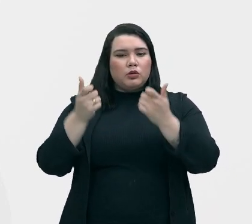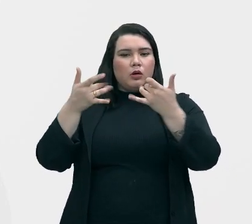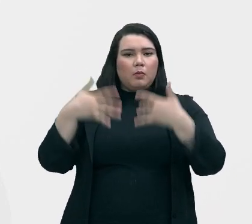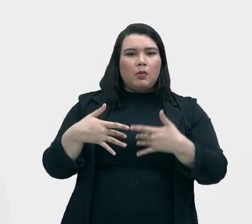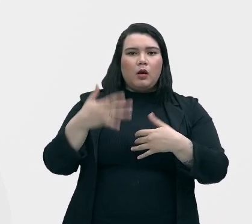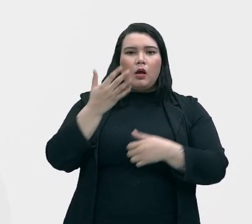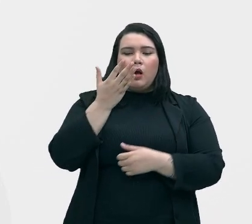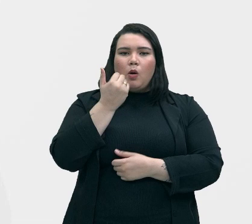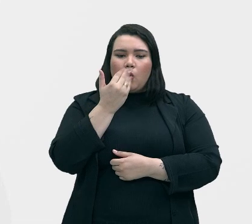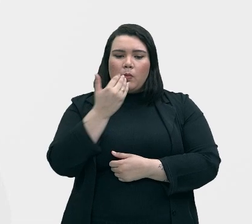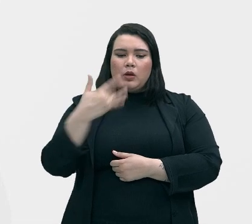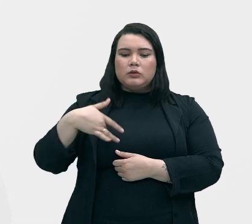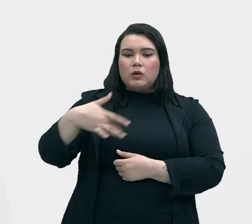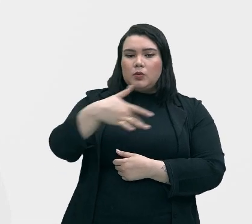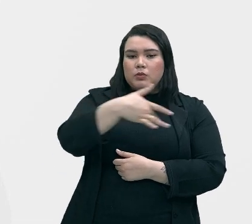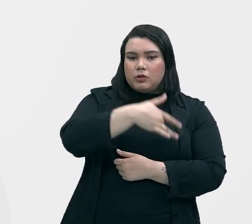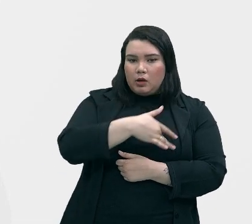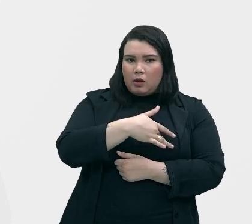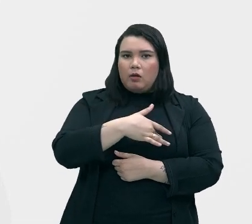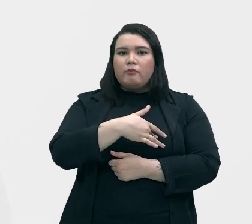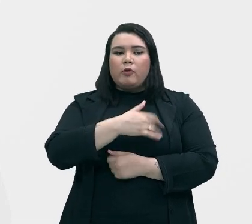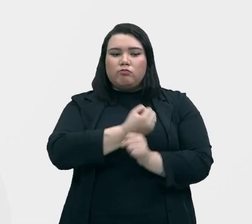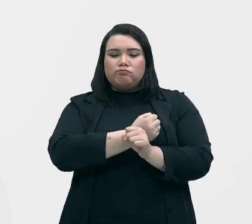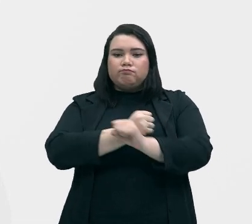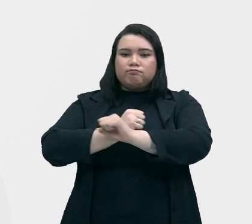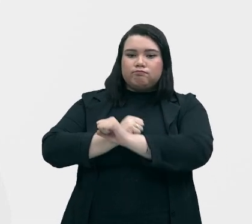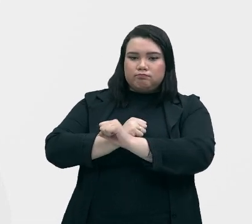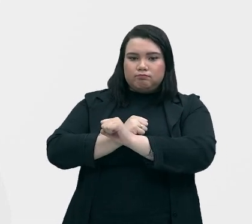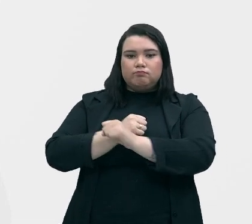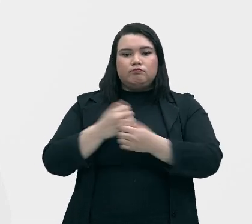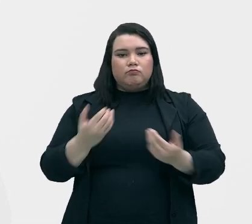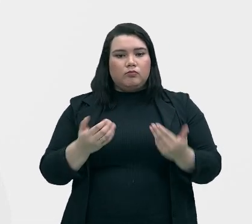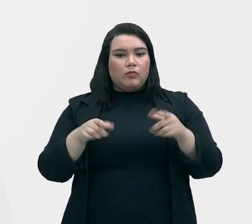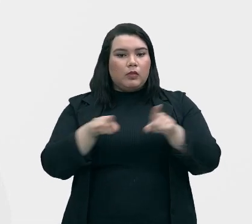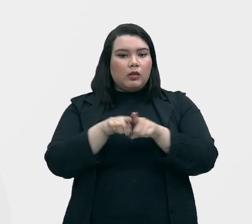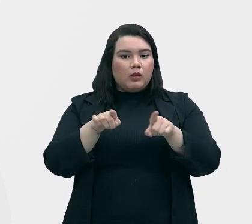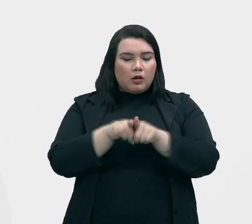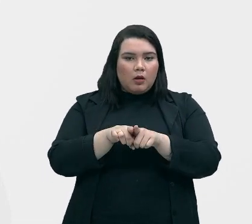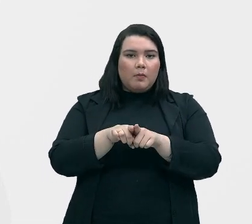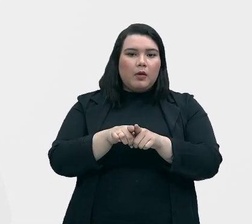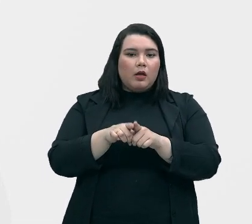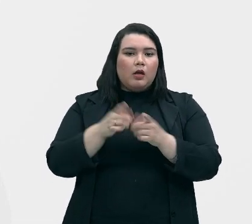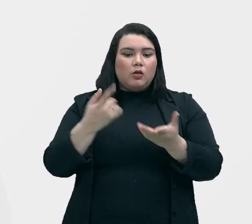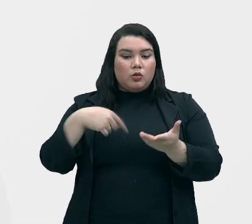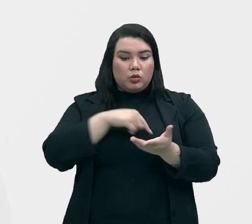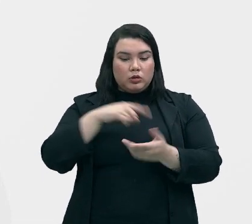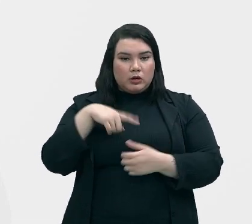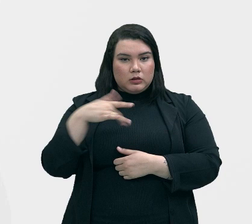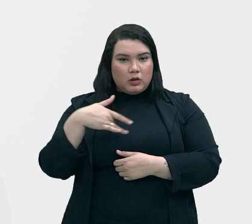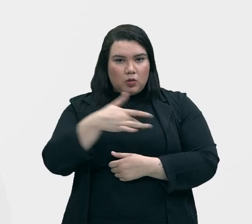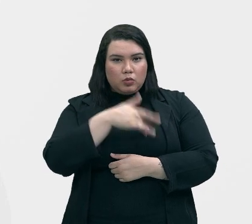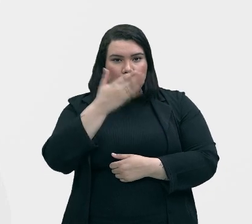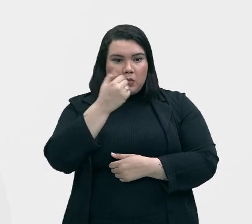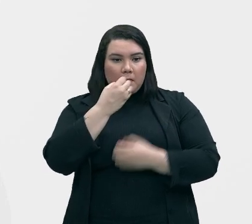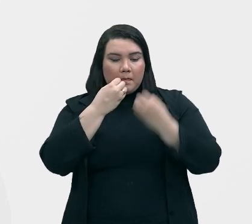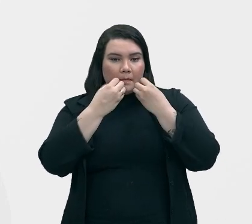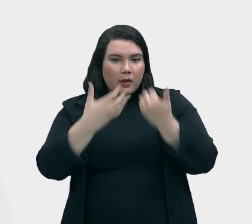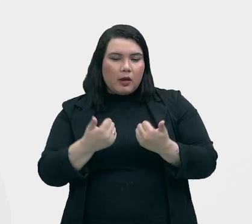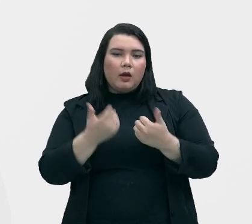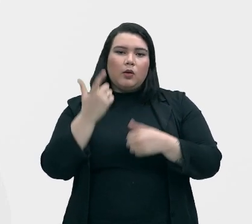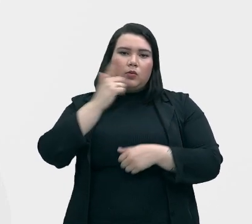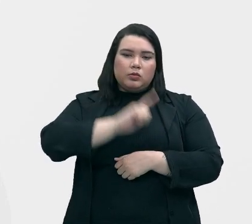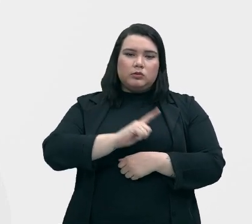indicar alimentos que aumentem a imunidade, né? Porque com a imunidade boa, a gente com certeza consegue vencer